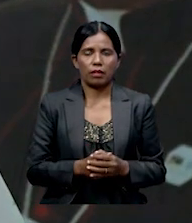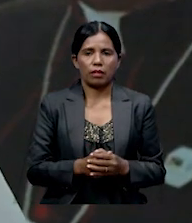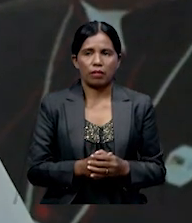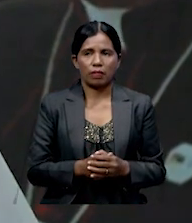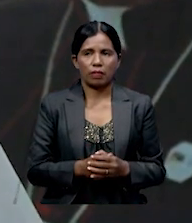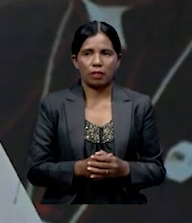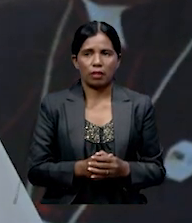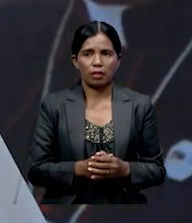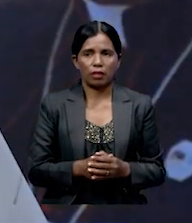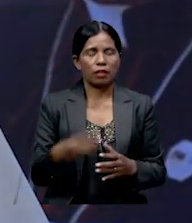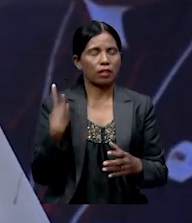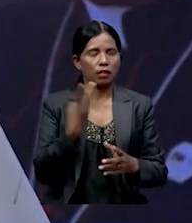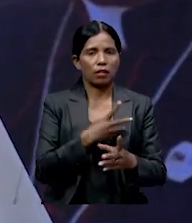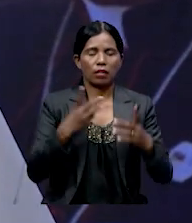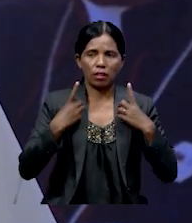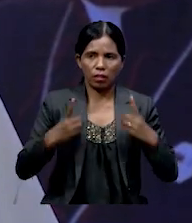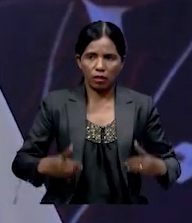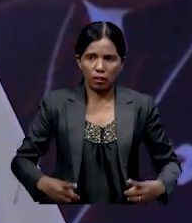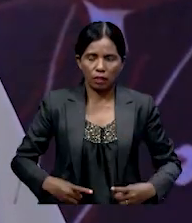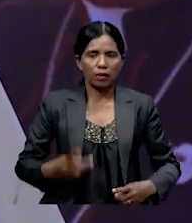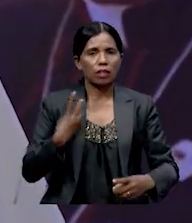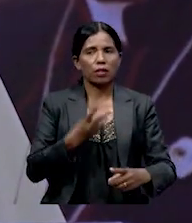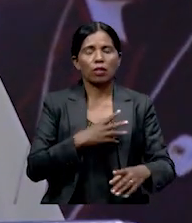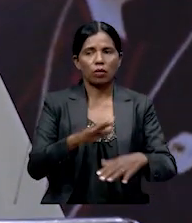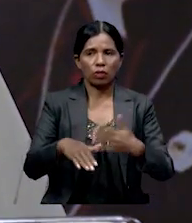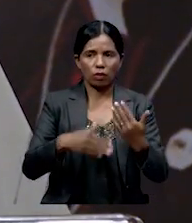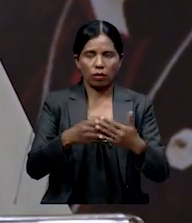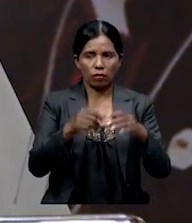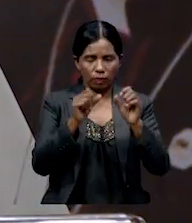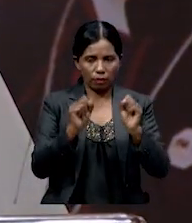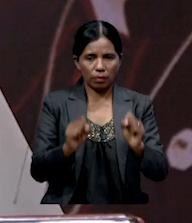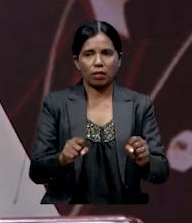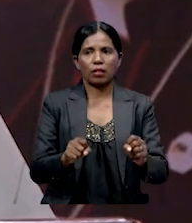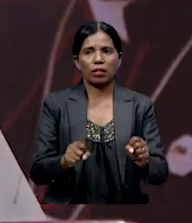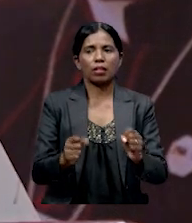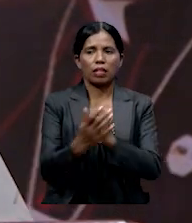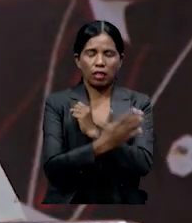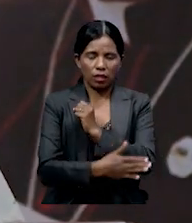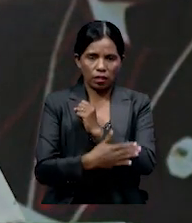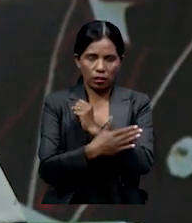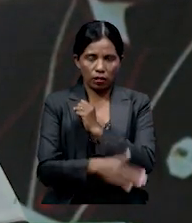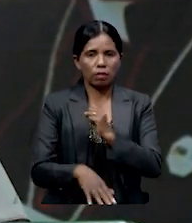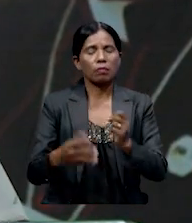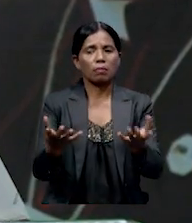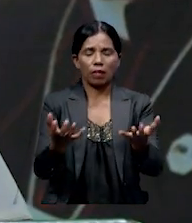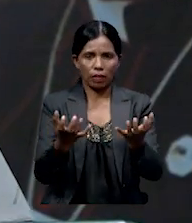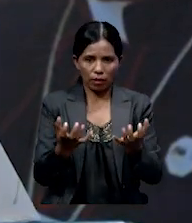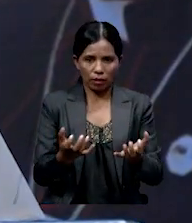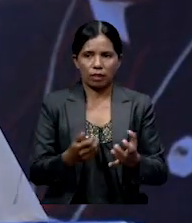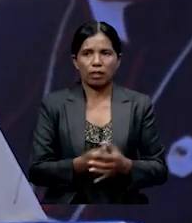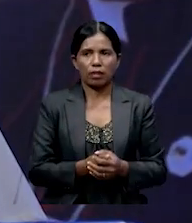a fidelidade que podemos ter cada um de nós a isso em que cremos.